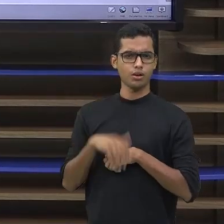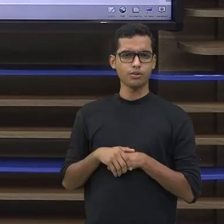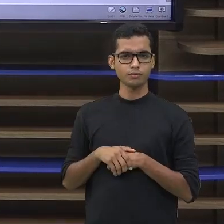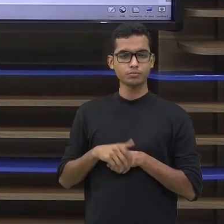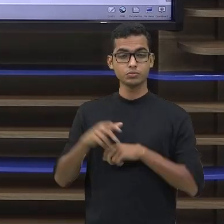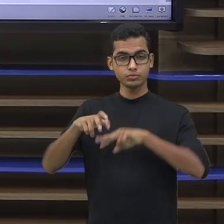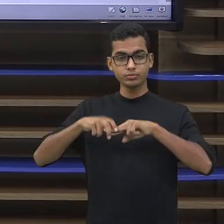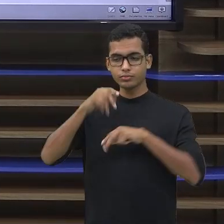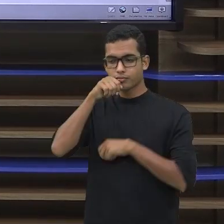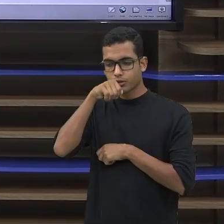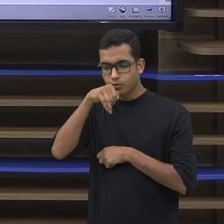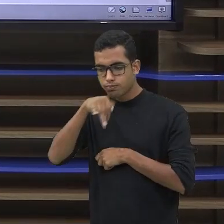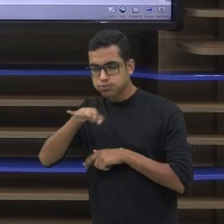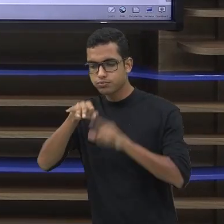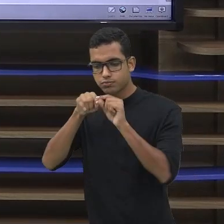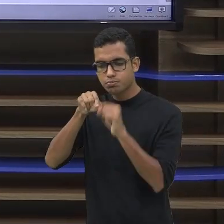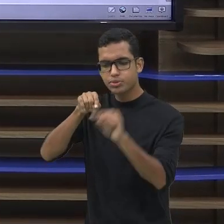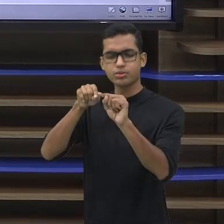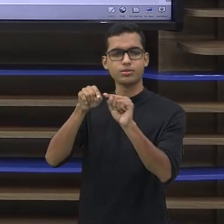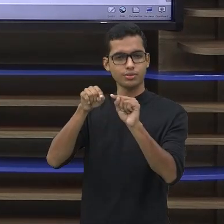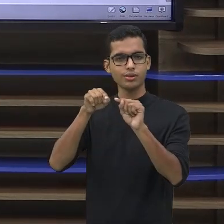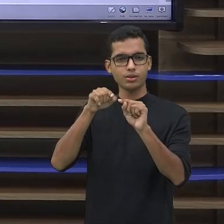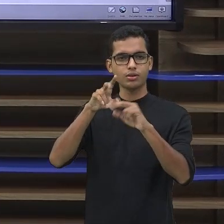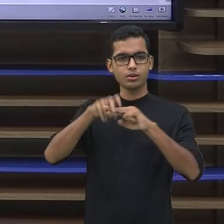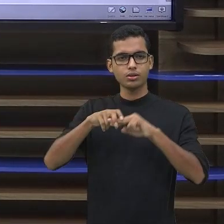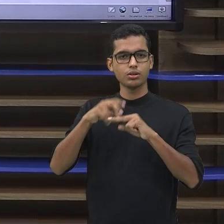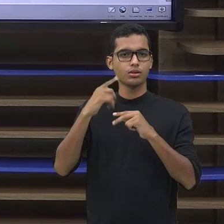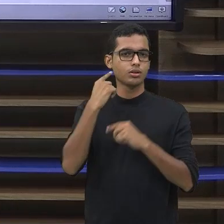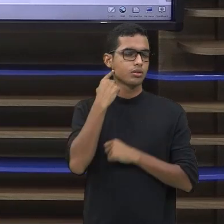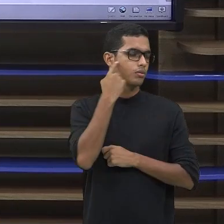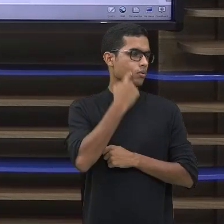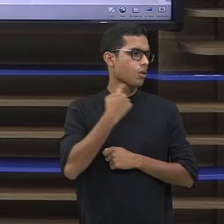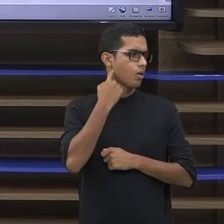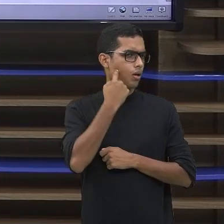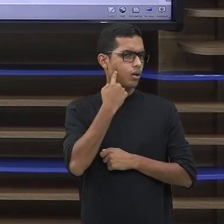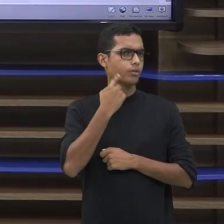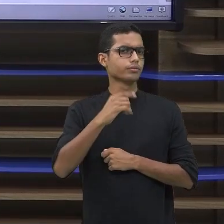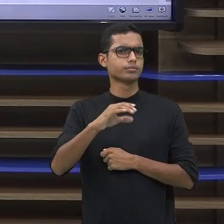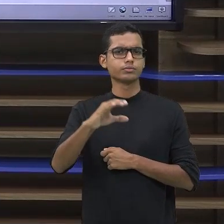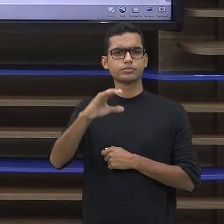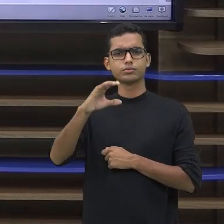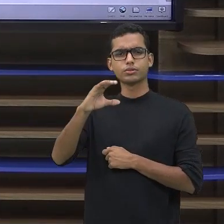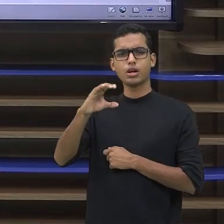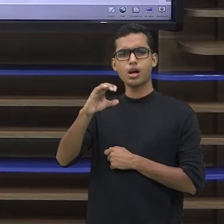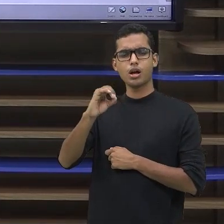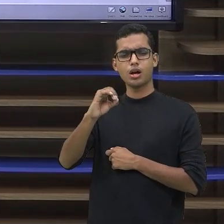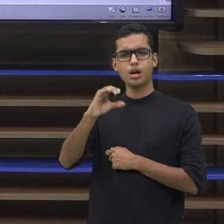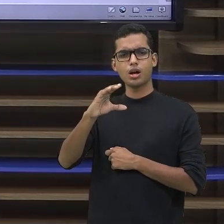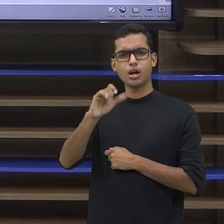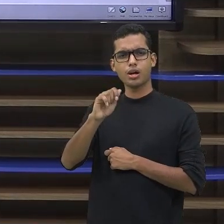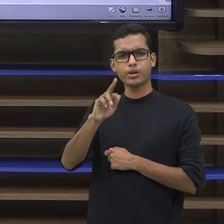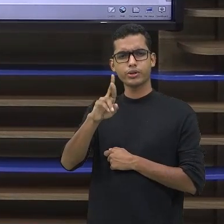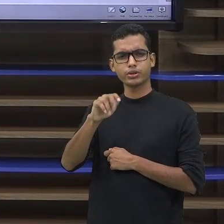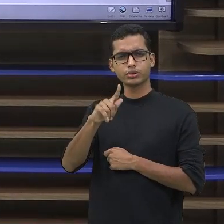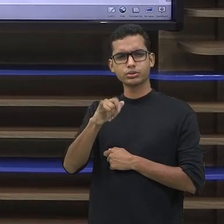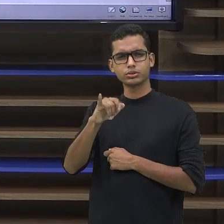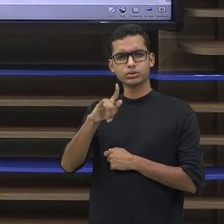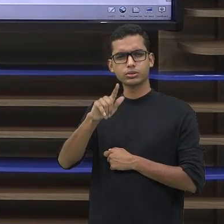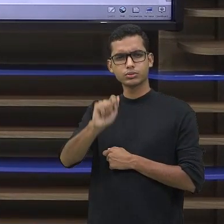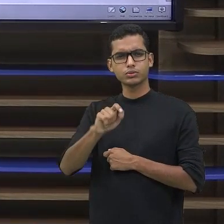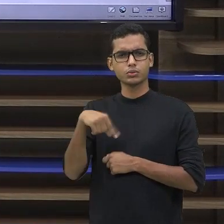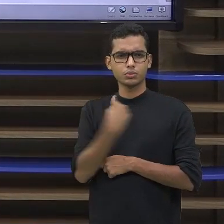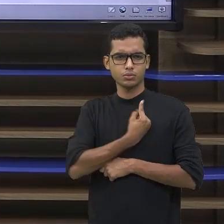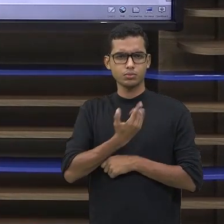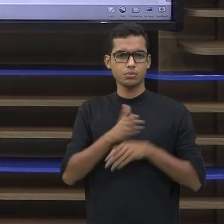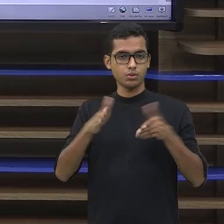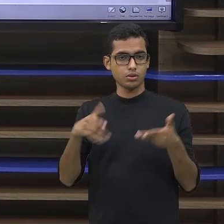sublingual. Aqui em cima, aqui fica uma glândula parótida. Essa glândula que incha quando a gente tem, o